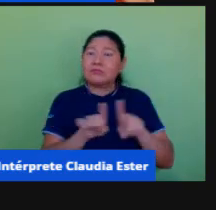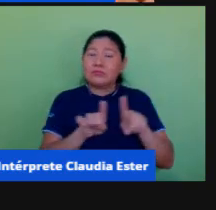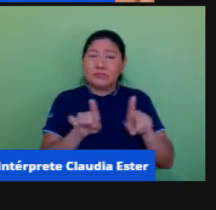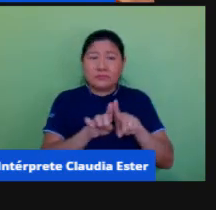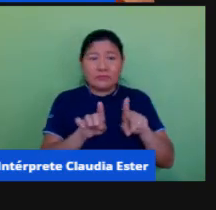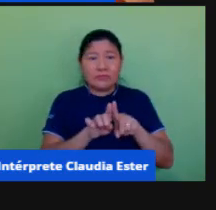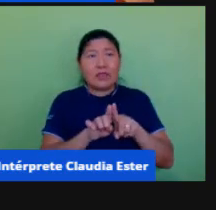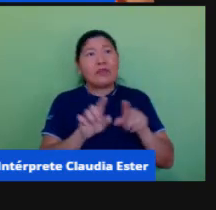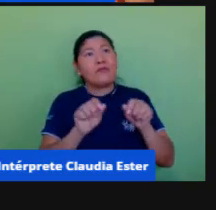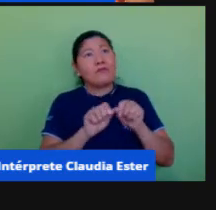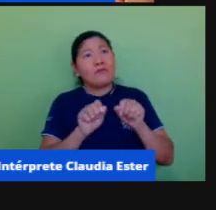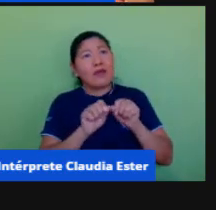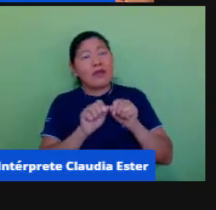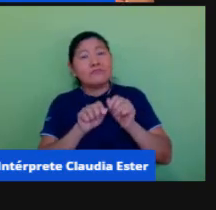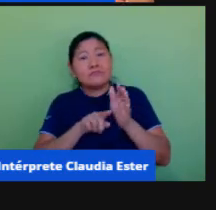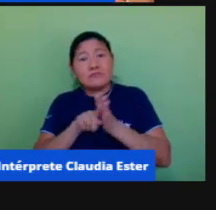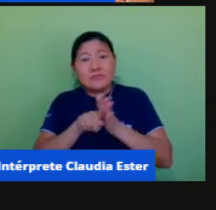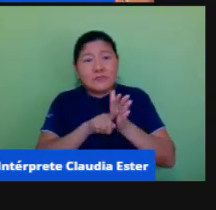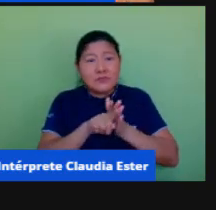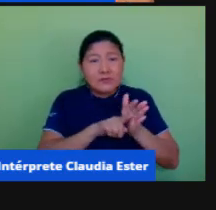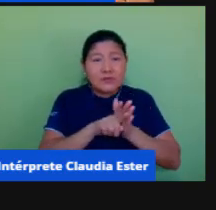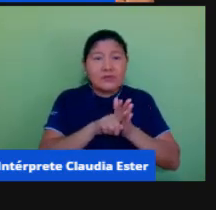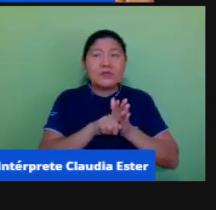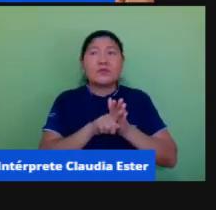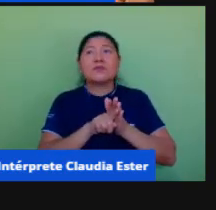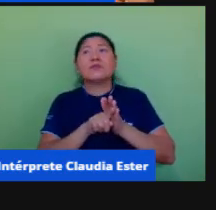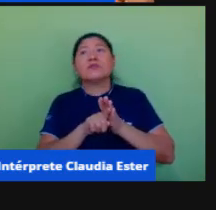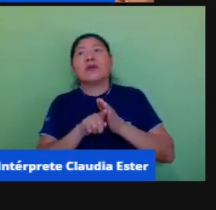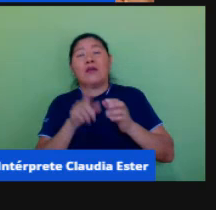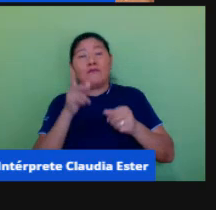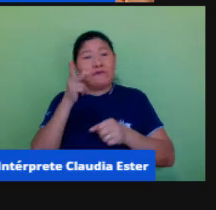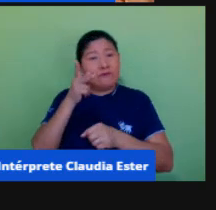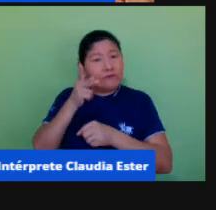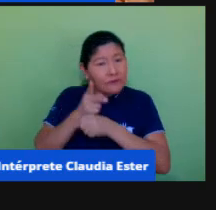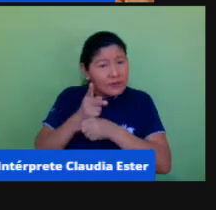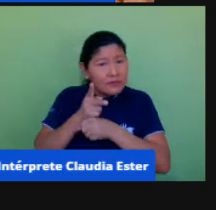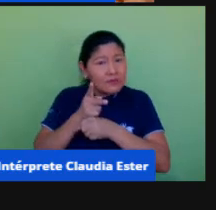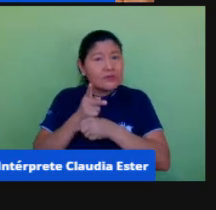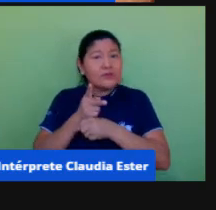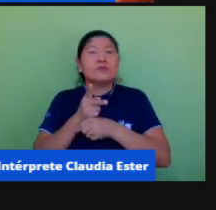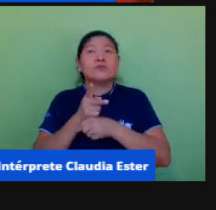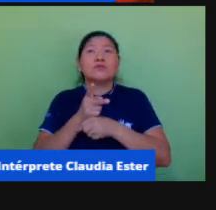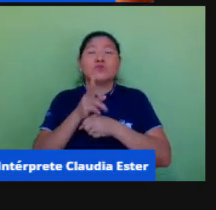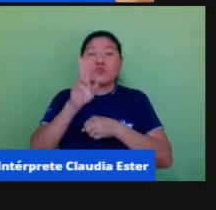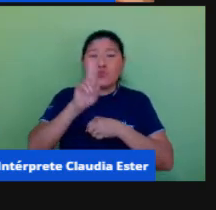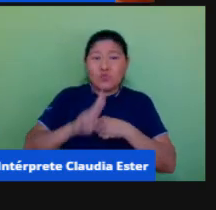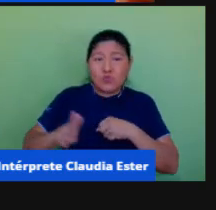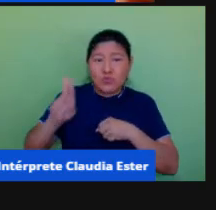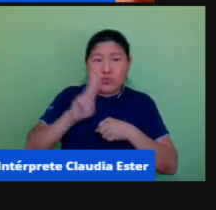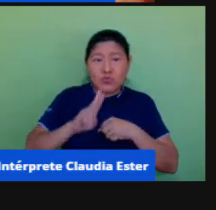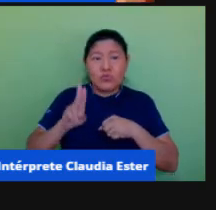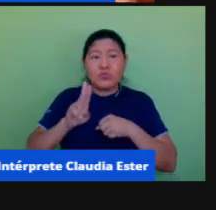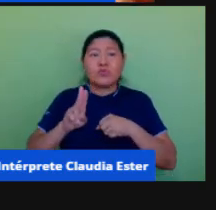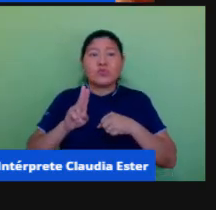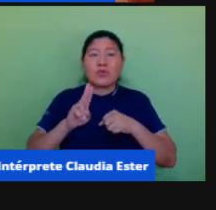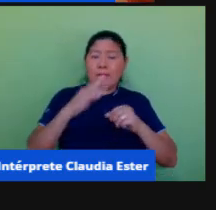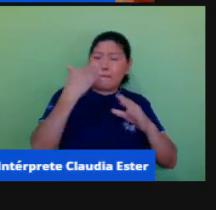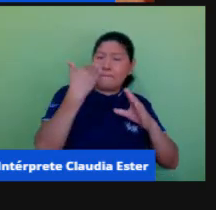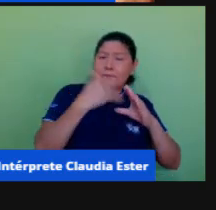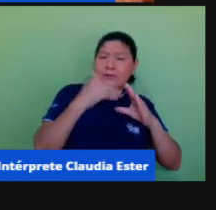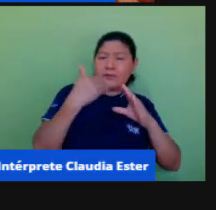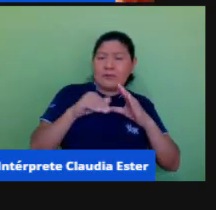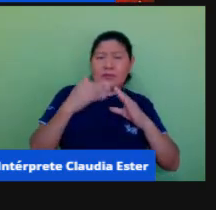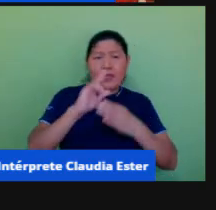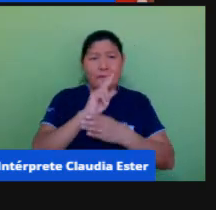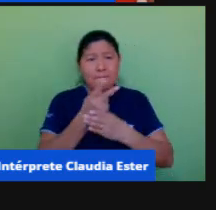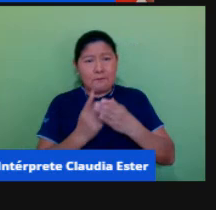fazer quizzes, os professores conseguem utilizar para mandar arquivos de todos os tipos, PDF,